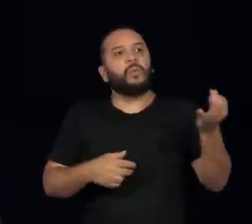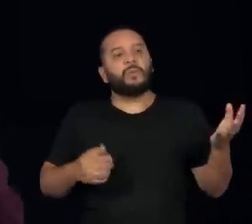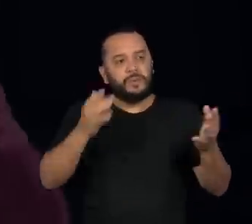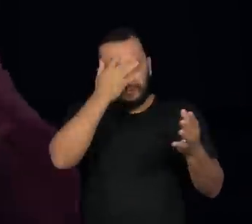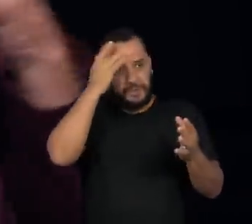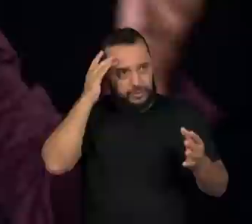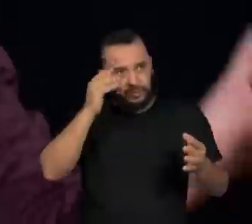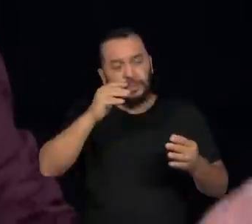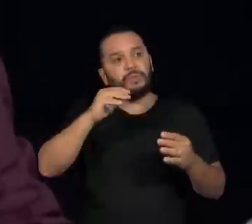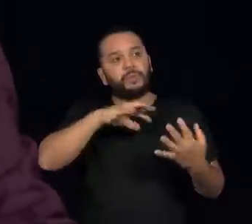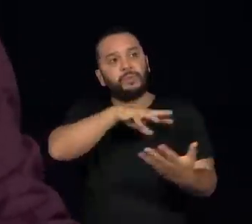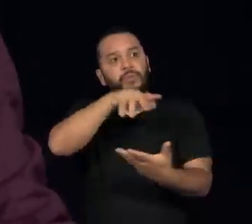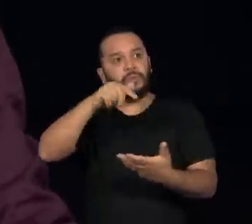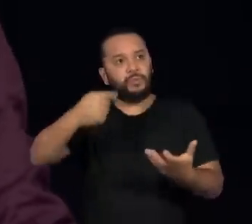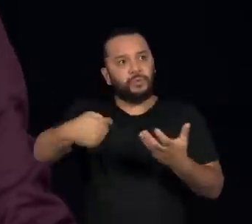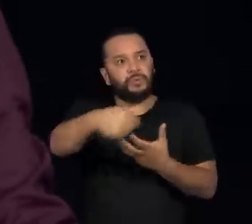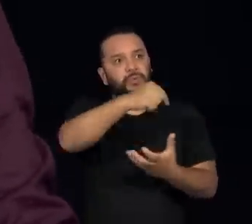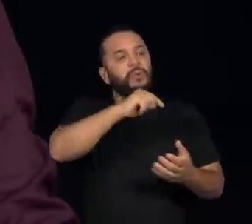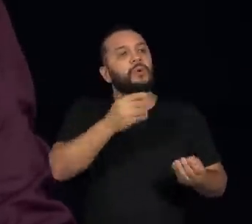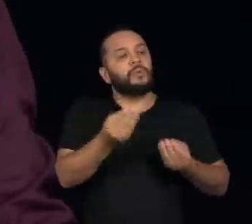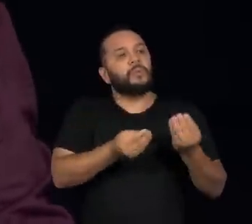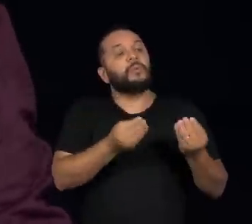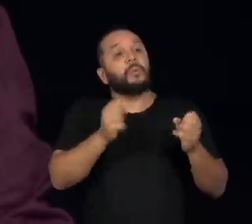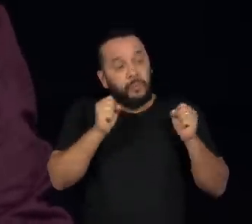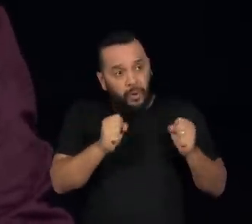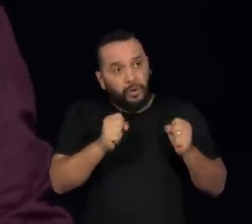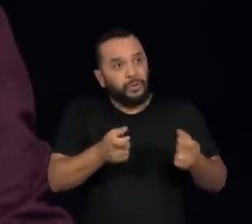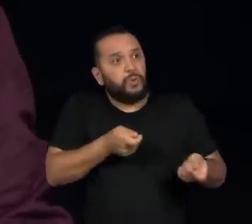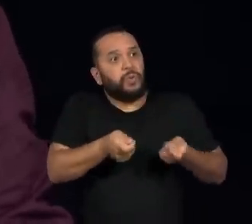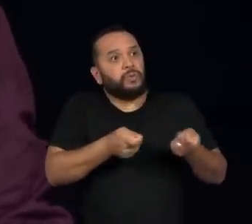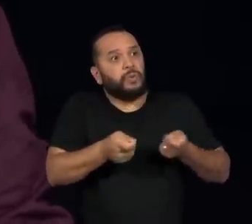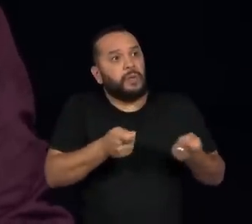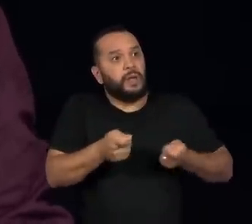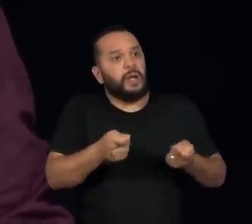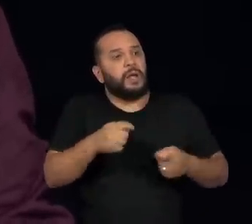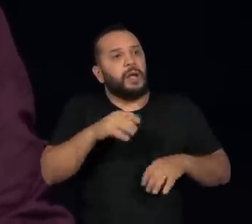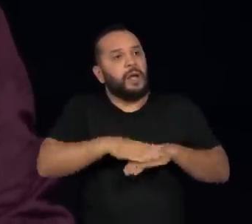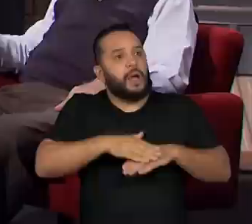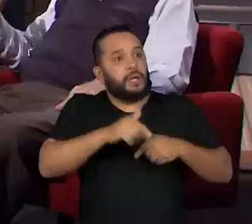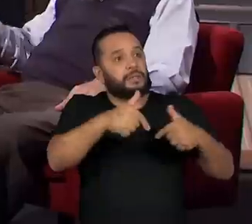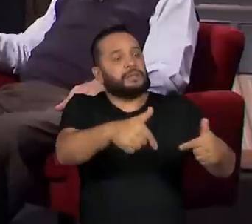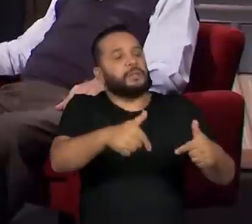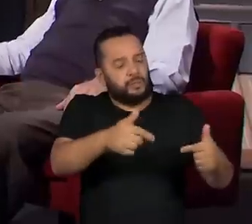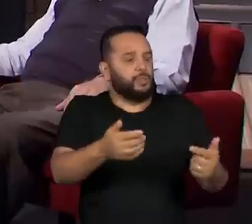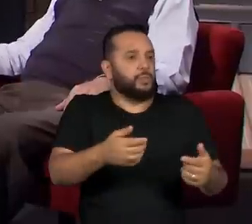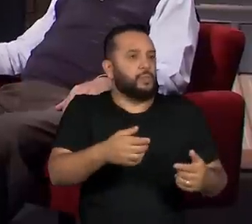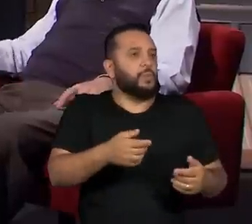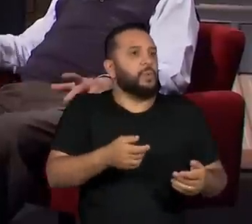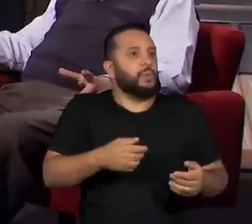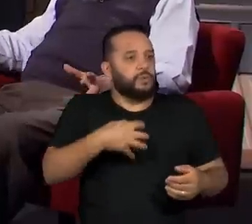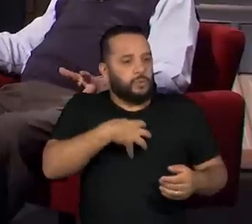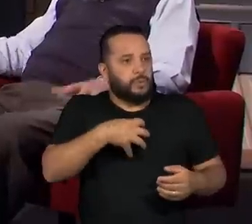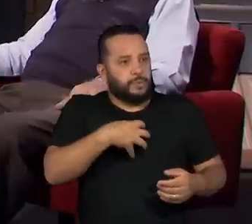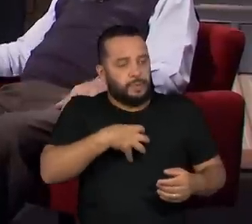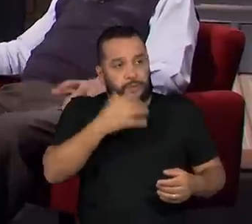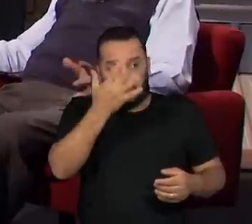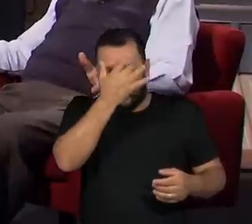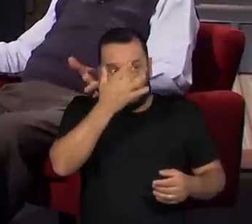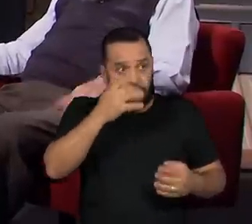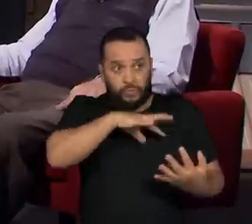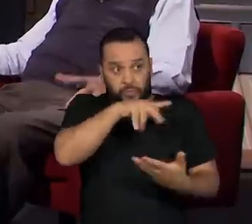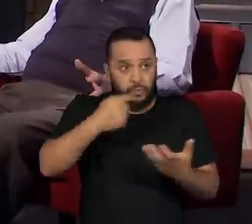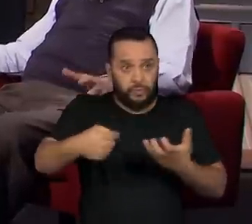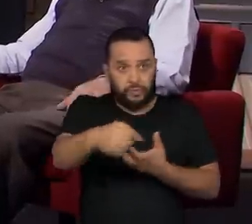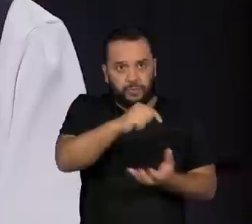pode regular o comportamento de um planeta Você não acha pode afetar a acessar os 230 que eu não era